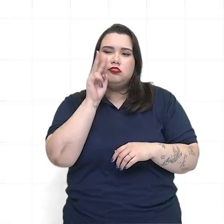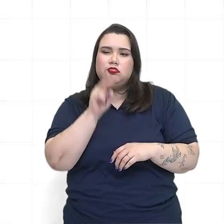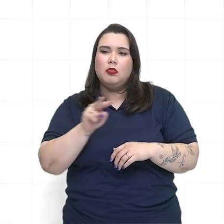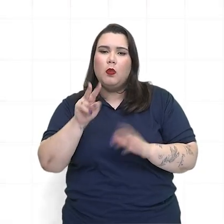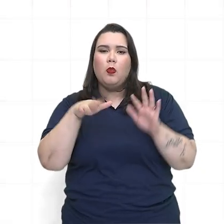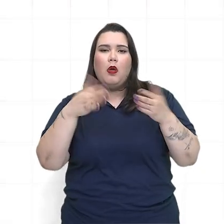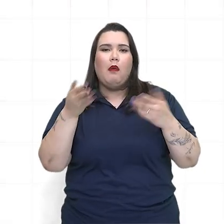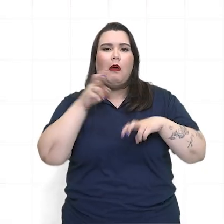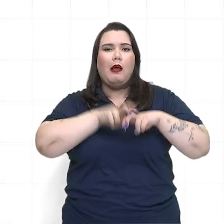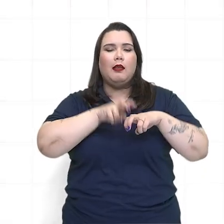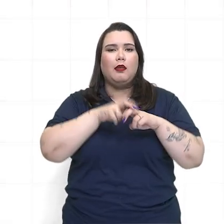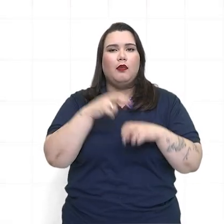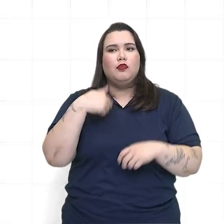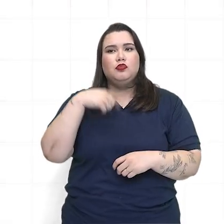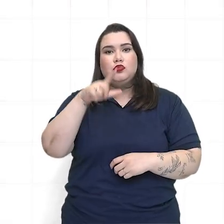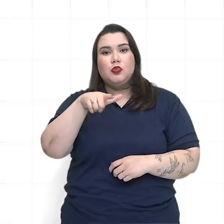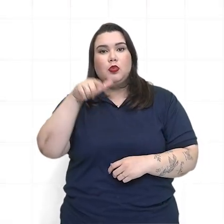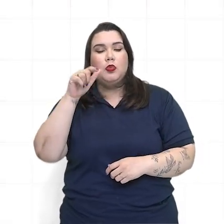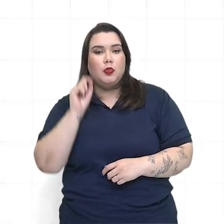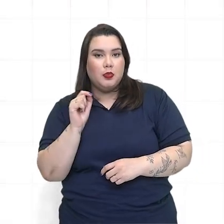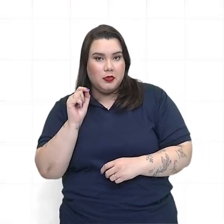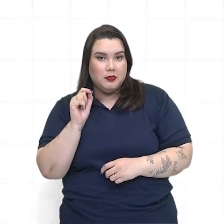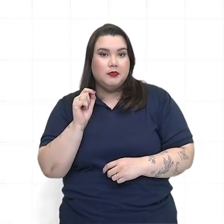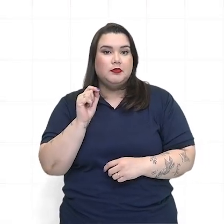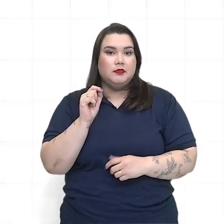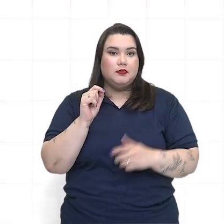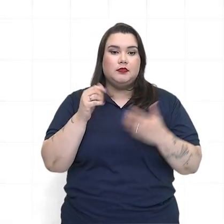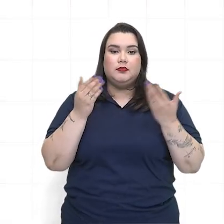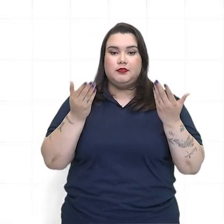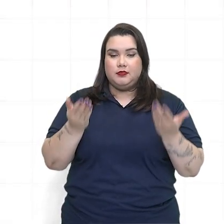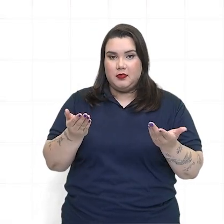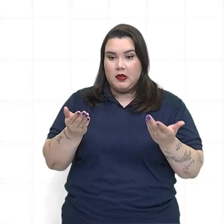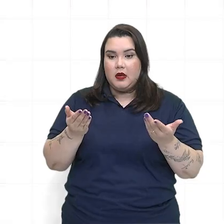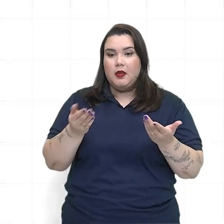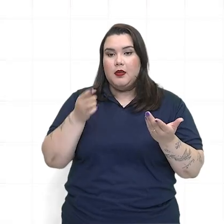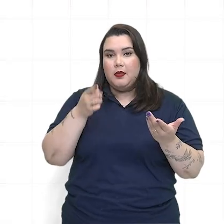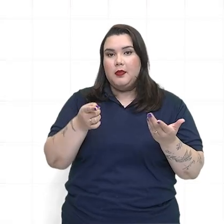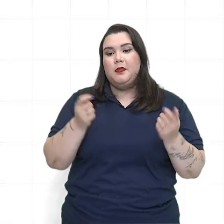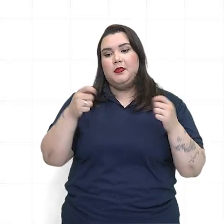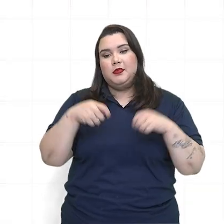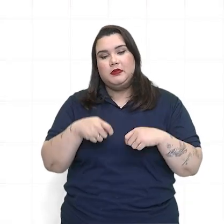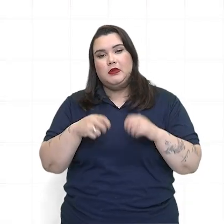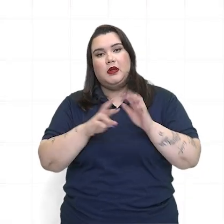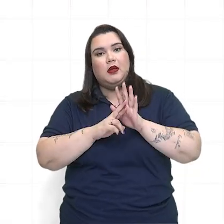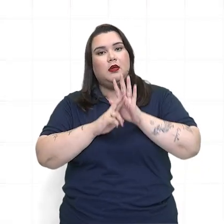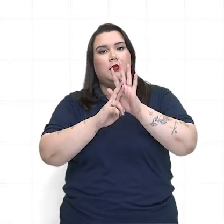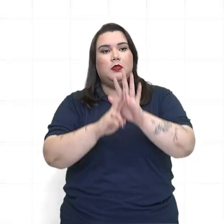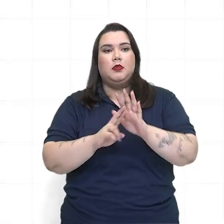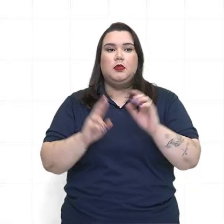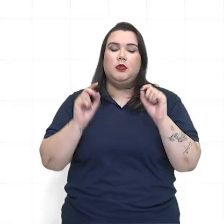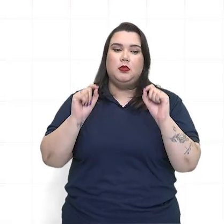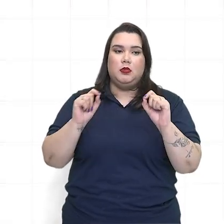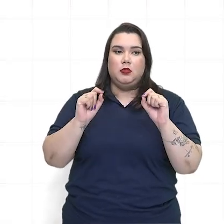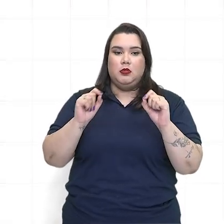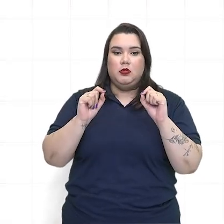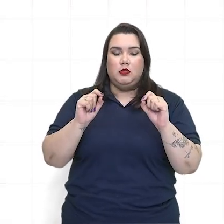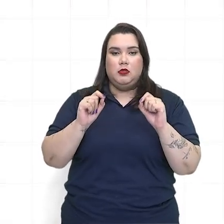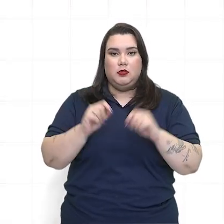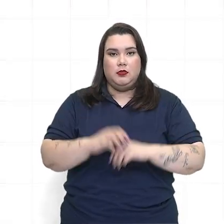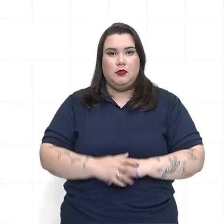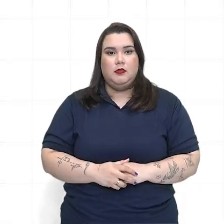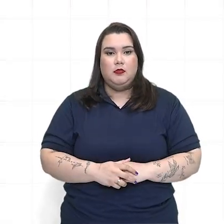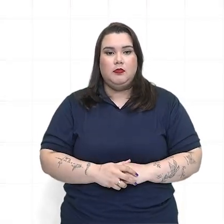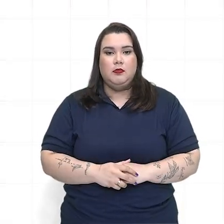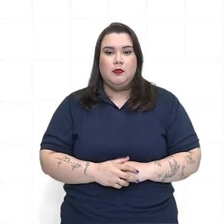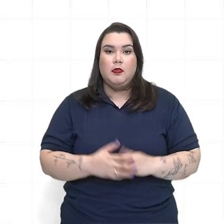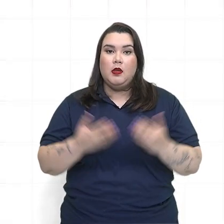o assento que você quer. Ora, isso você pode ser representado